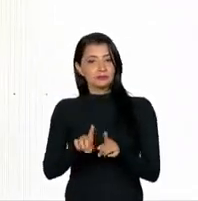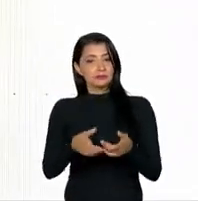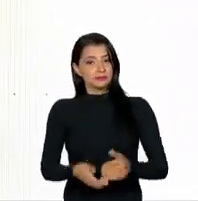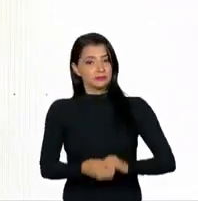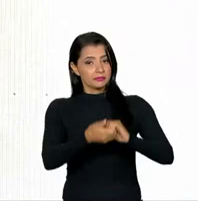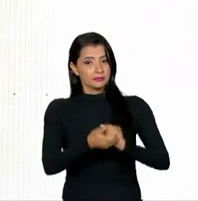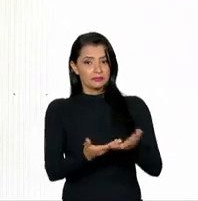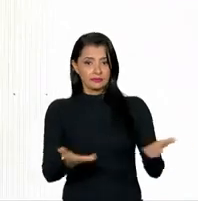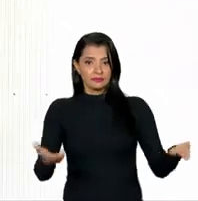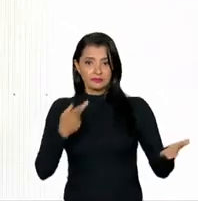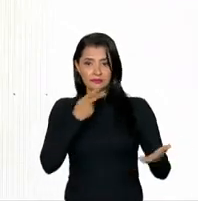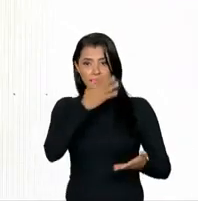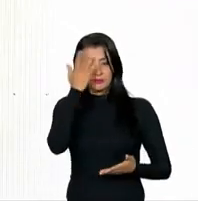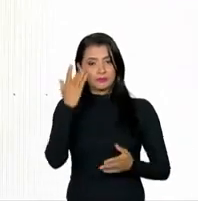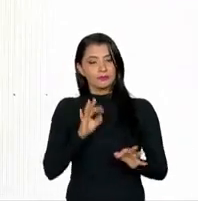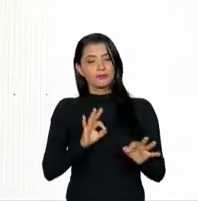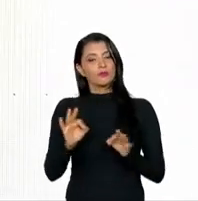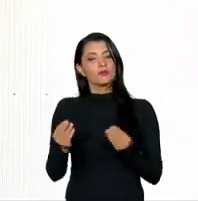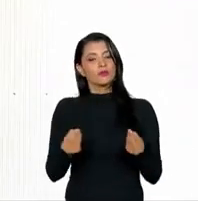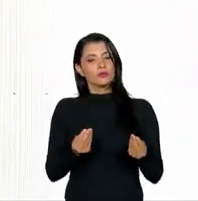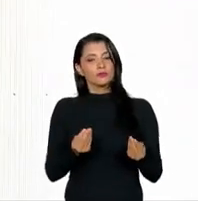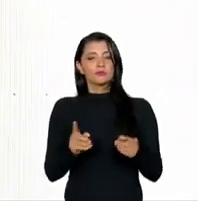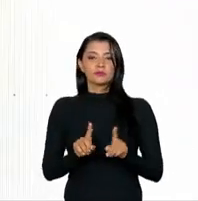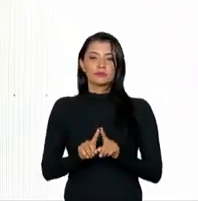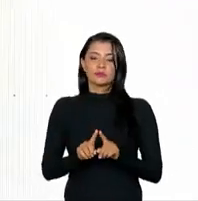que me acompanha aqui